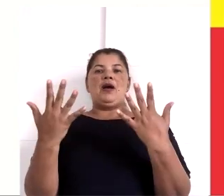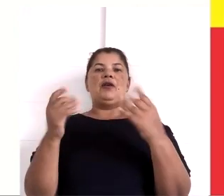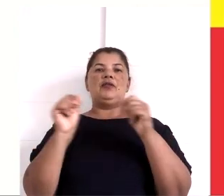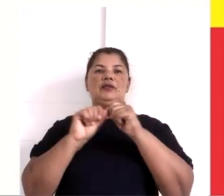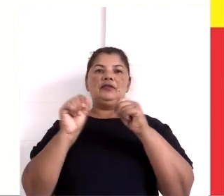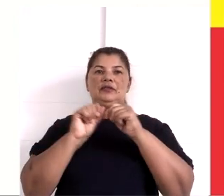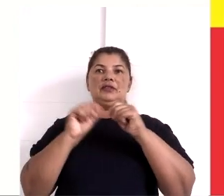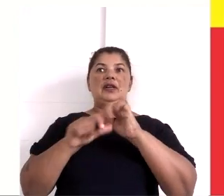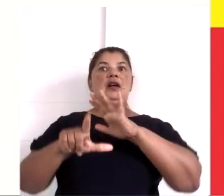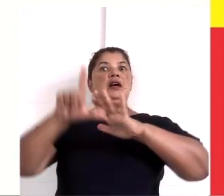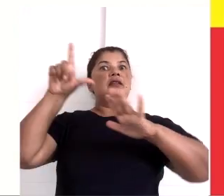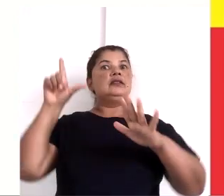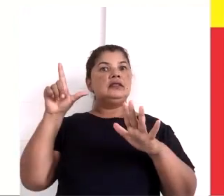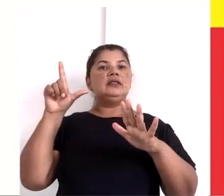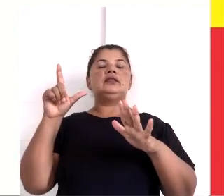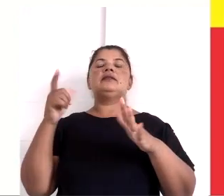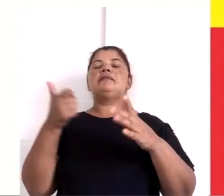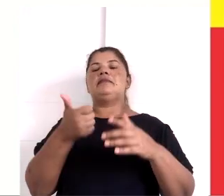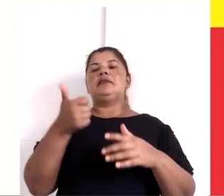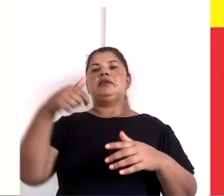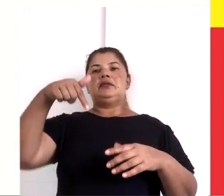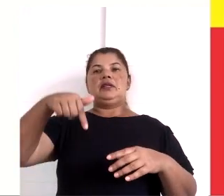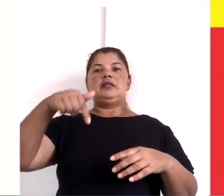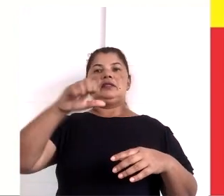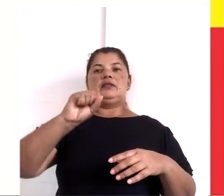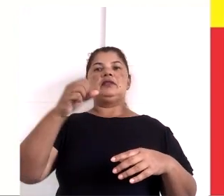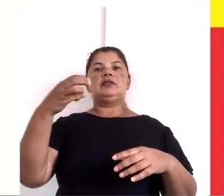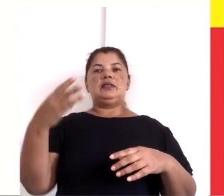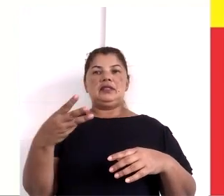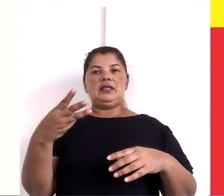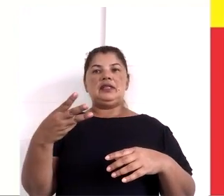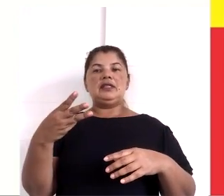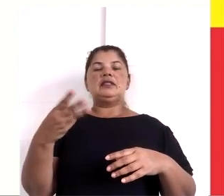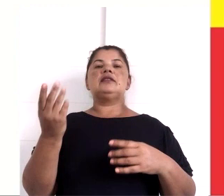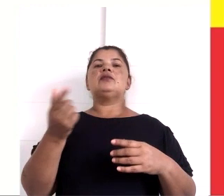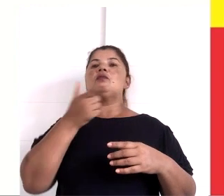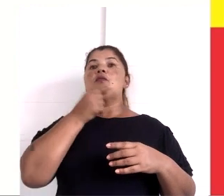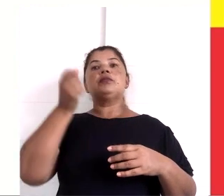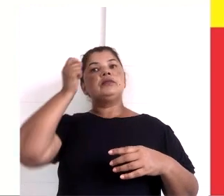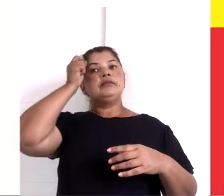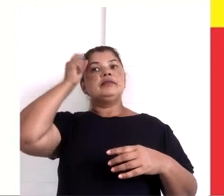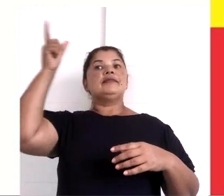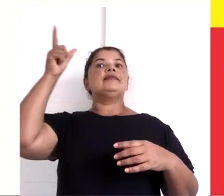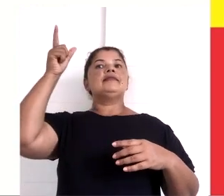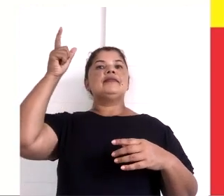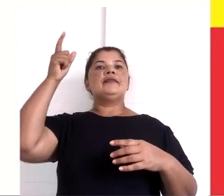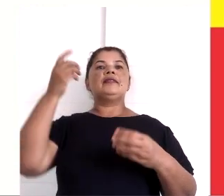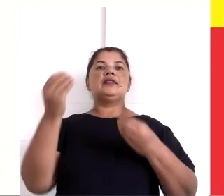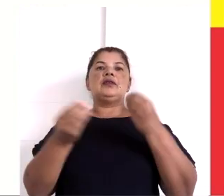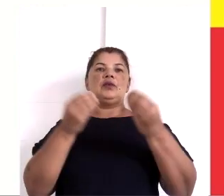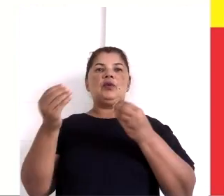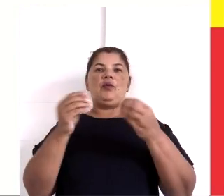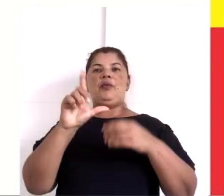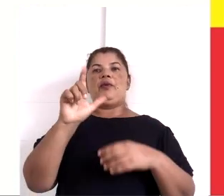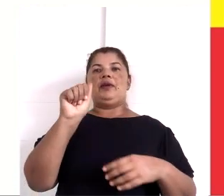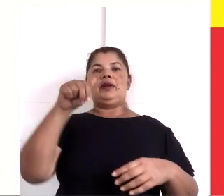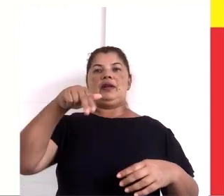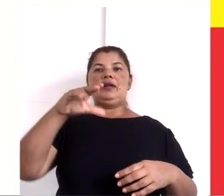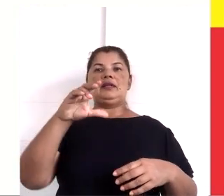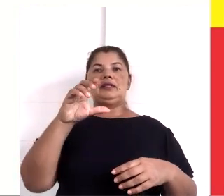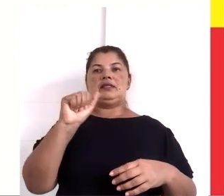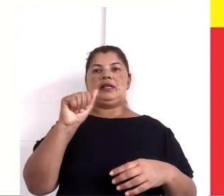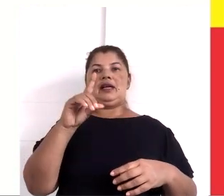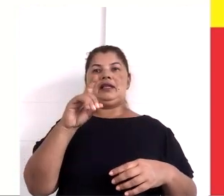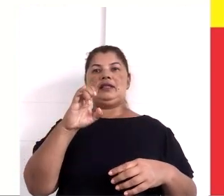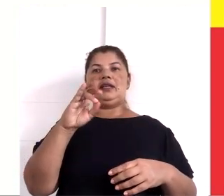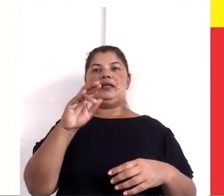de roupa, tá? Então, em 1733, John Kay inventou a lançadeira volante, tá? E